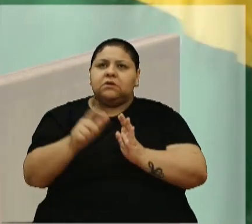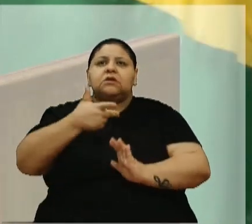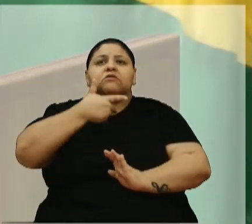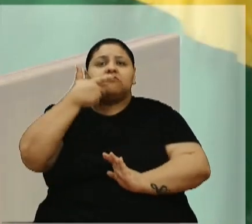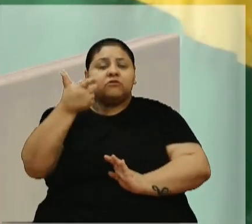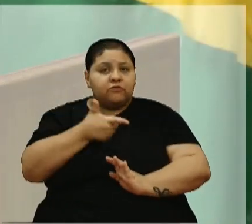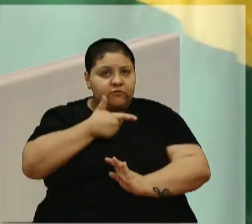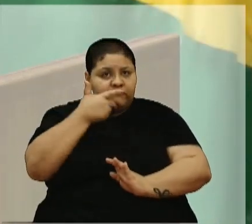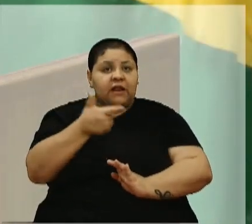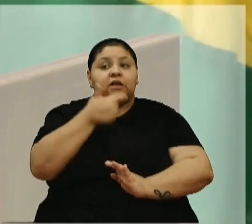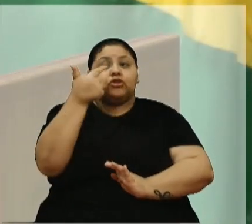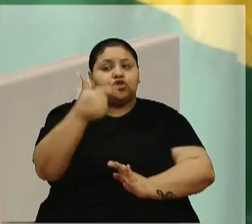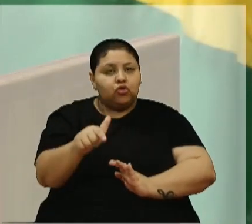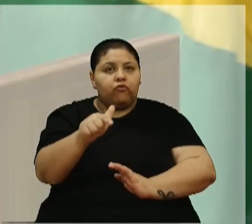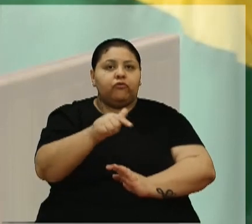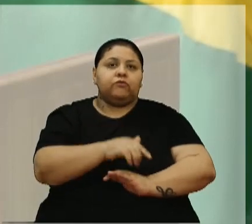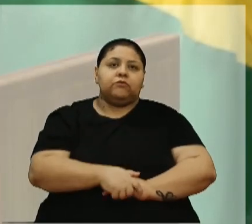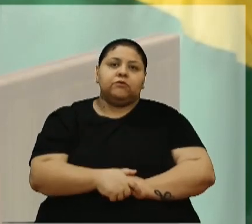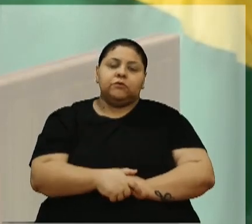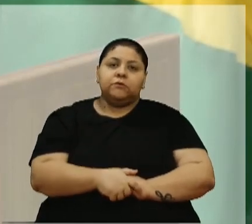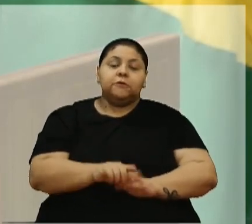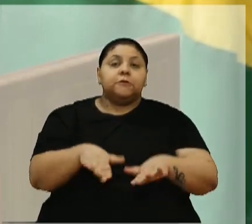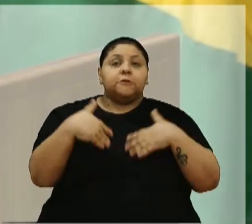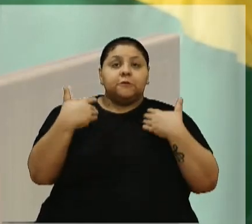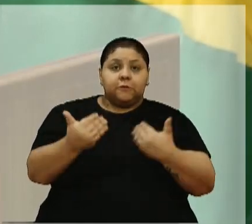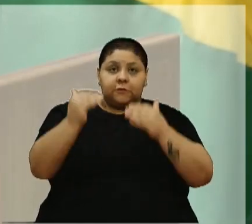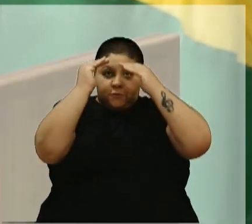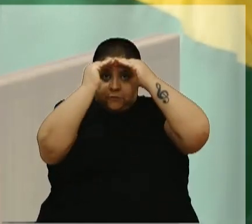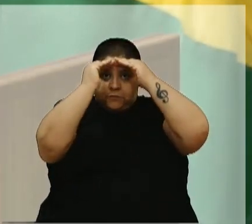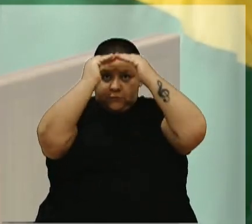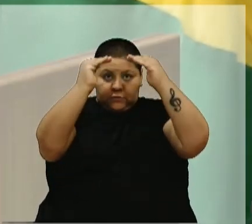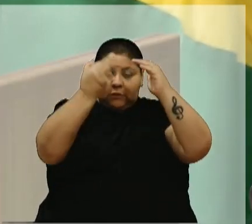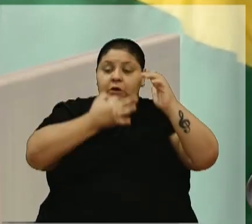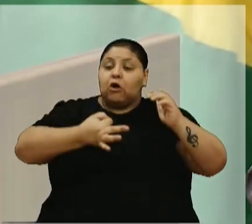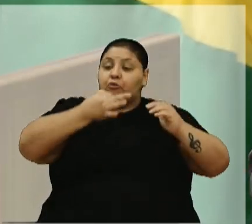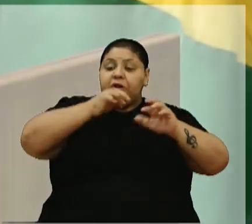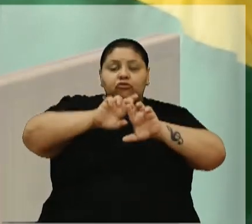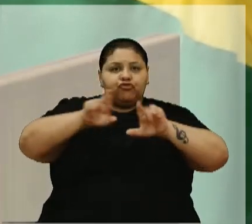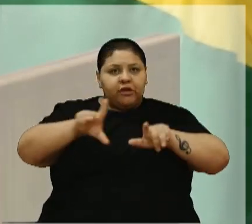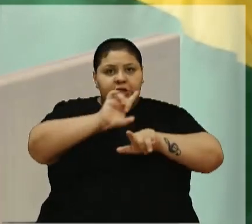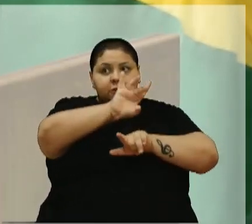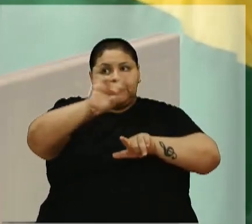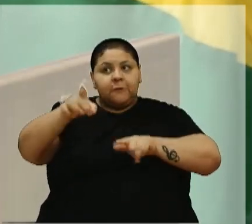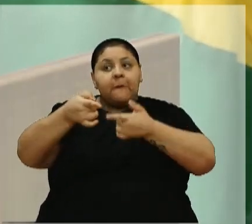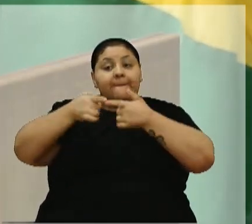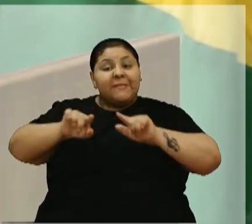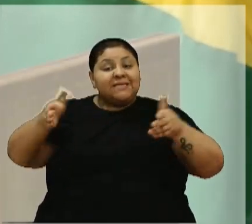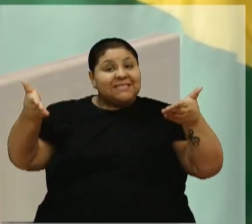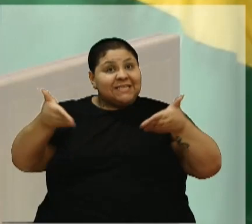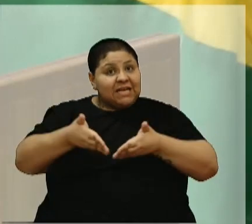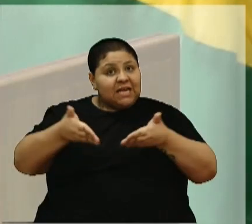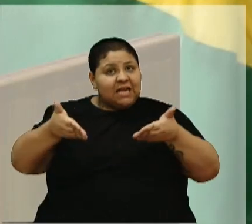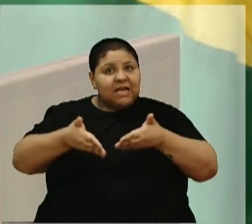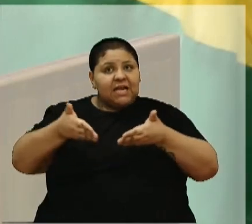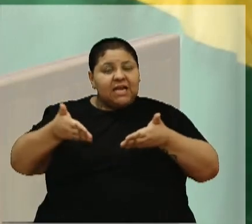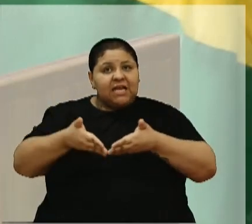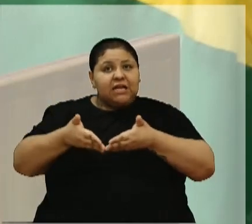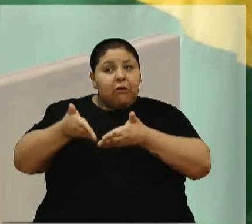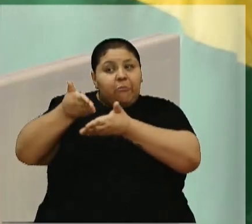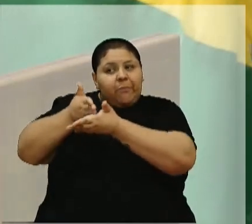levantar umas quantas questões. Então respeito a posição de cada um, Mas nesse momento, indicar o